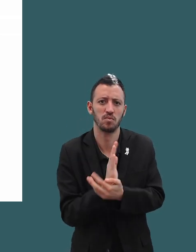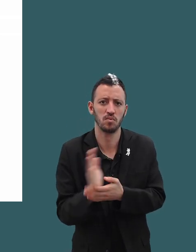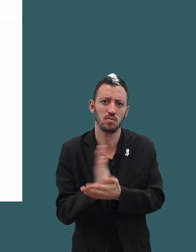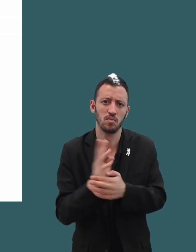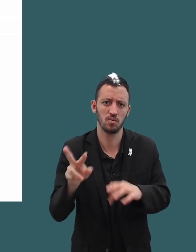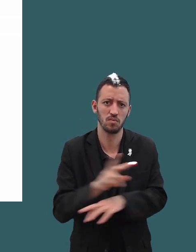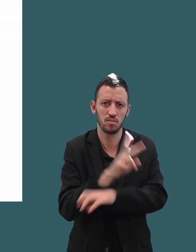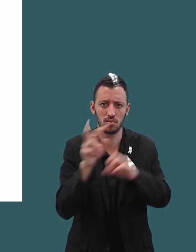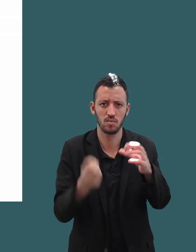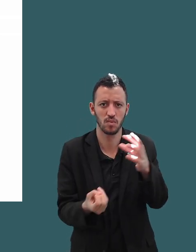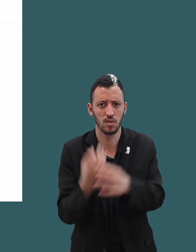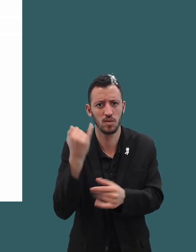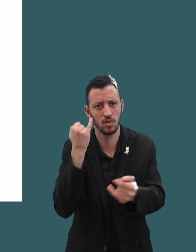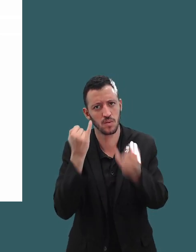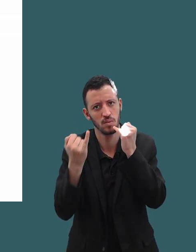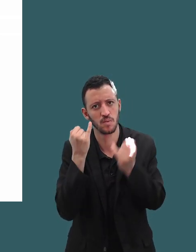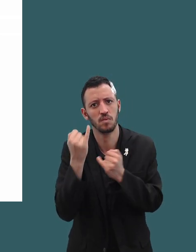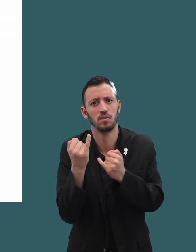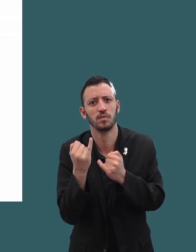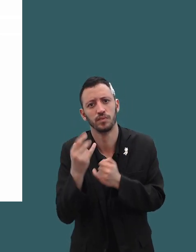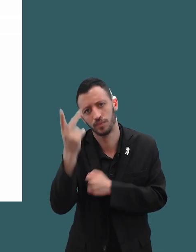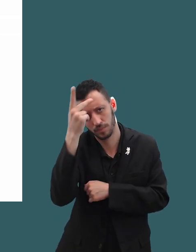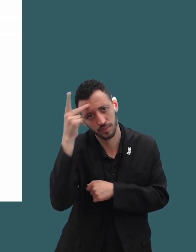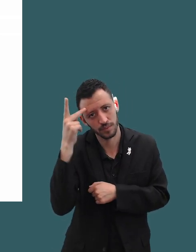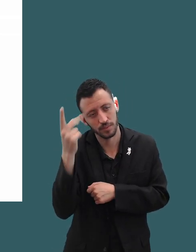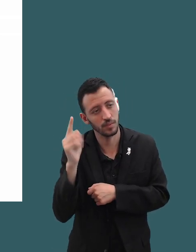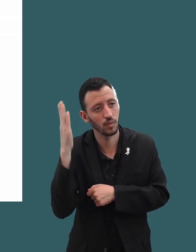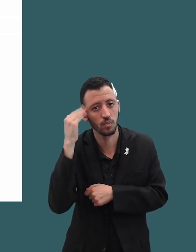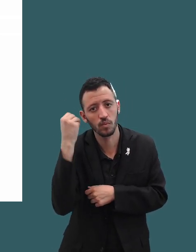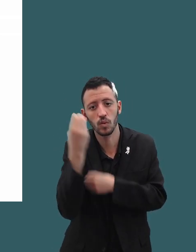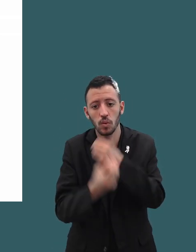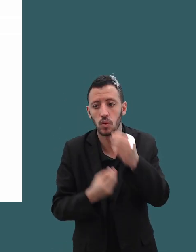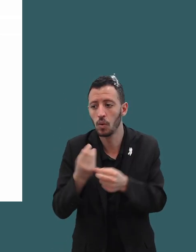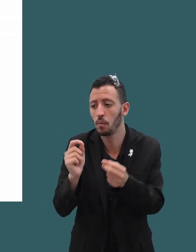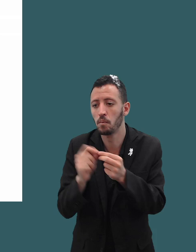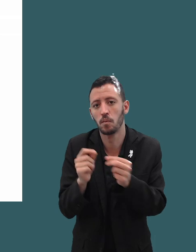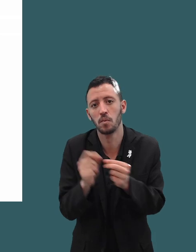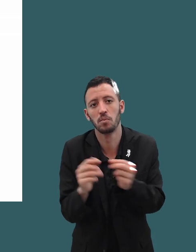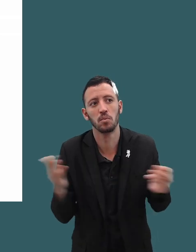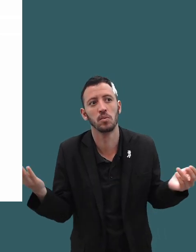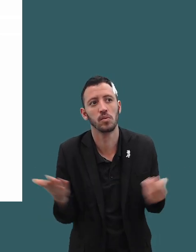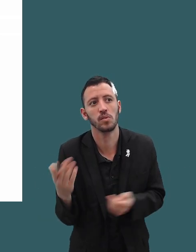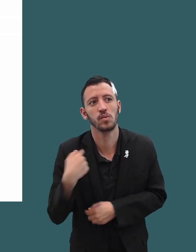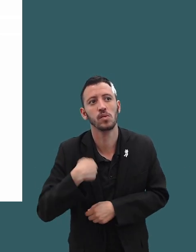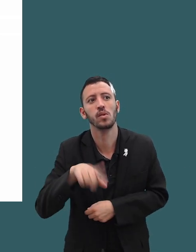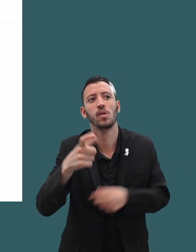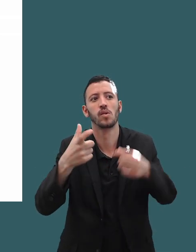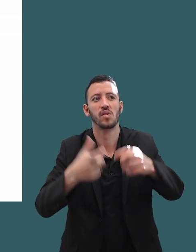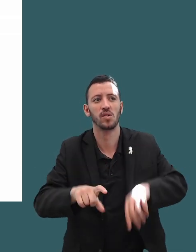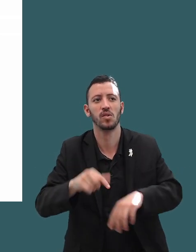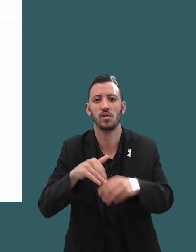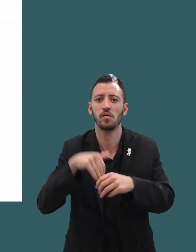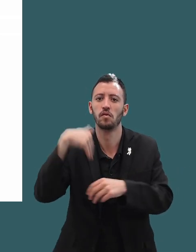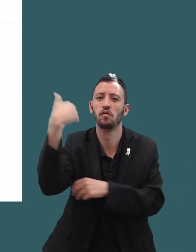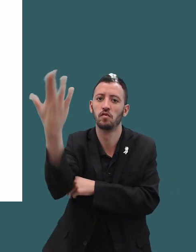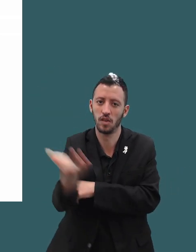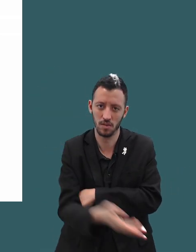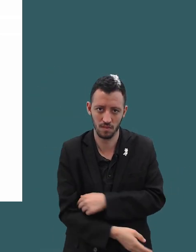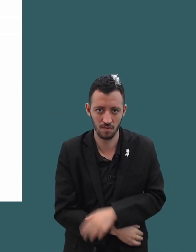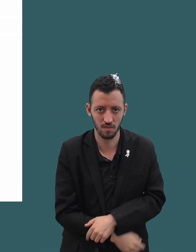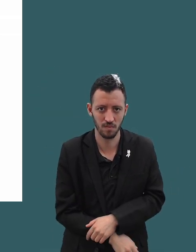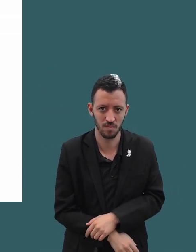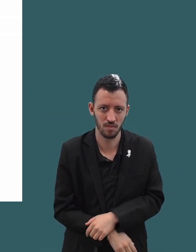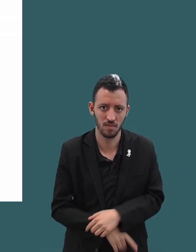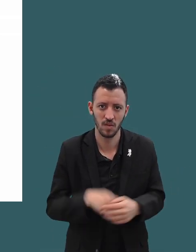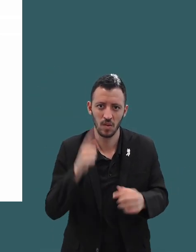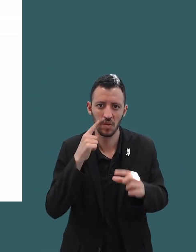sobre construção de desinformação em saúde no Brasil. As pessoas não sabiam para onde correr e elas foram para onde? Para as plataformas.